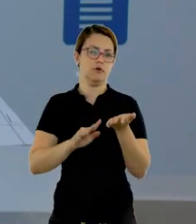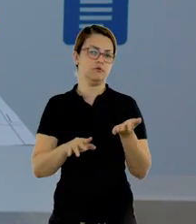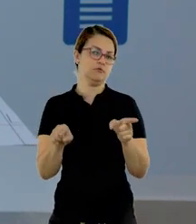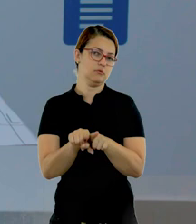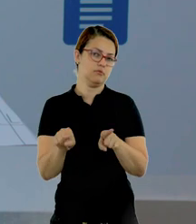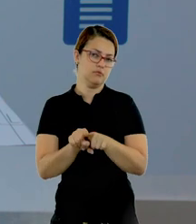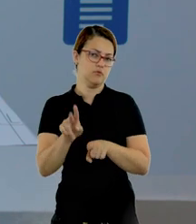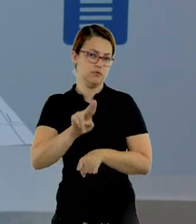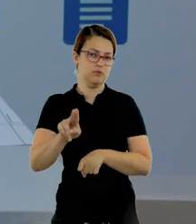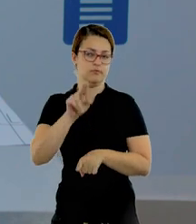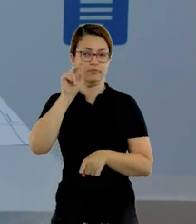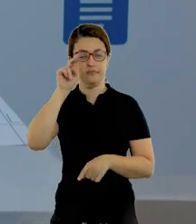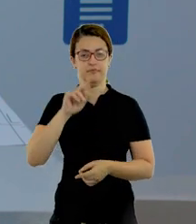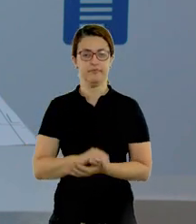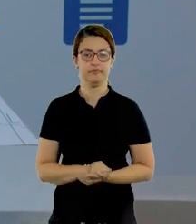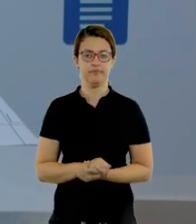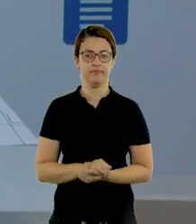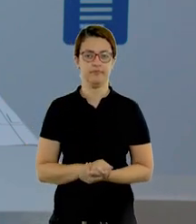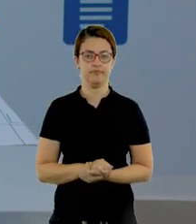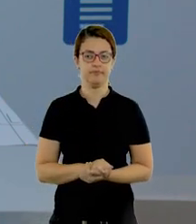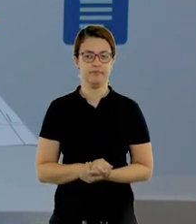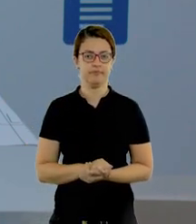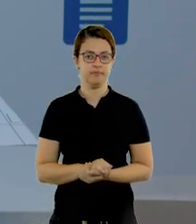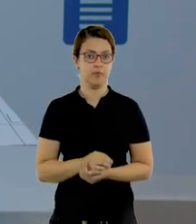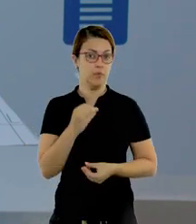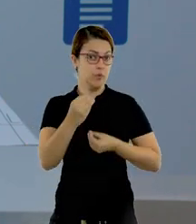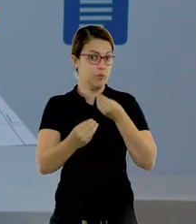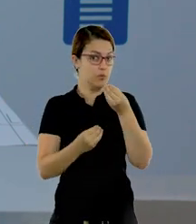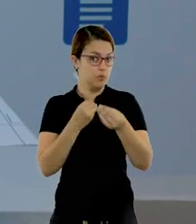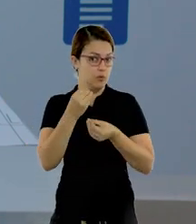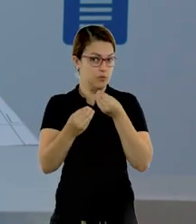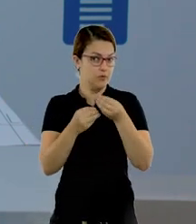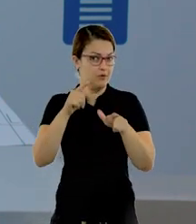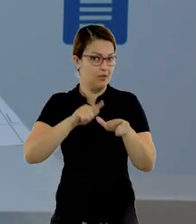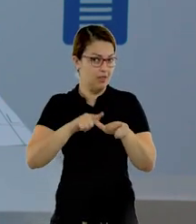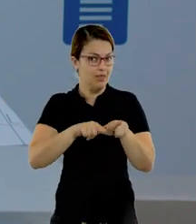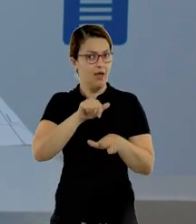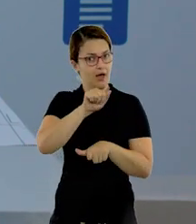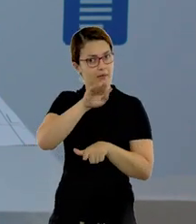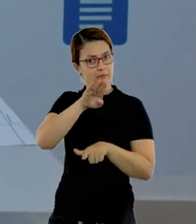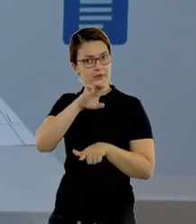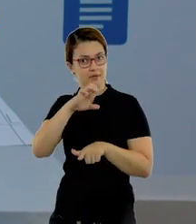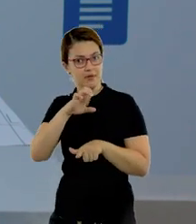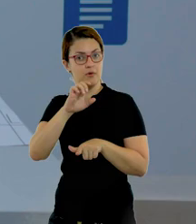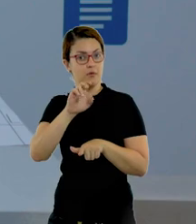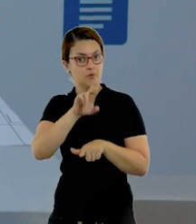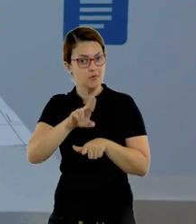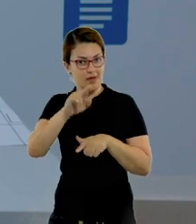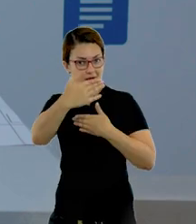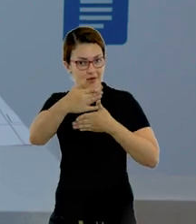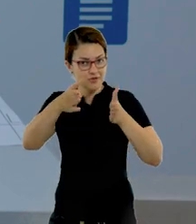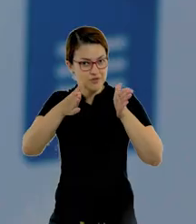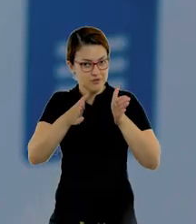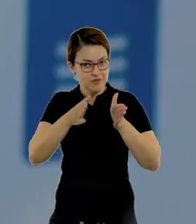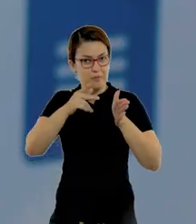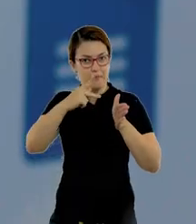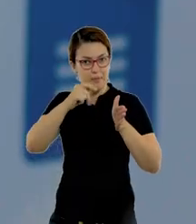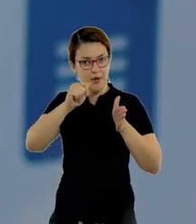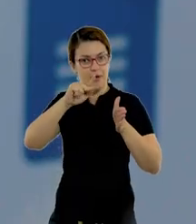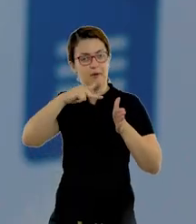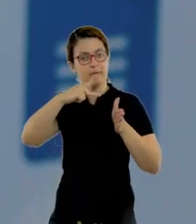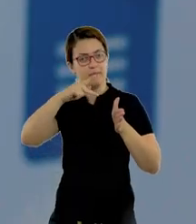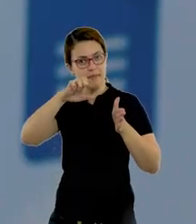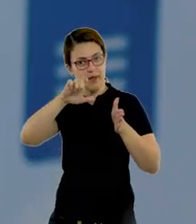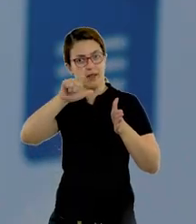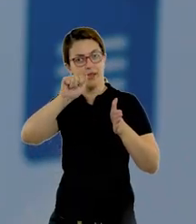atividades. Aqui, para fazer o alfabeto móvel, vocês vão utilizar o papelão, como já foi dito. Aí vocês